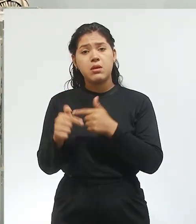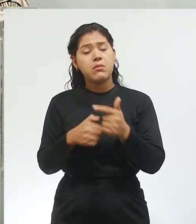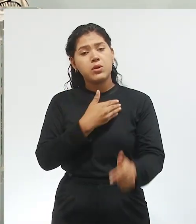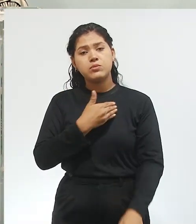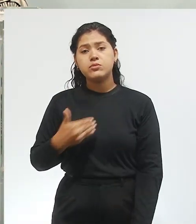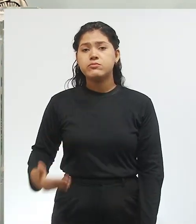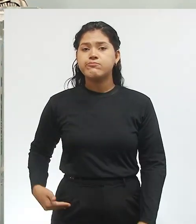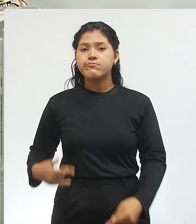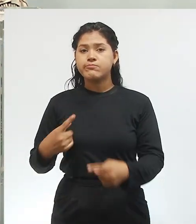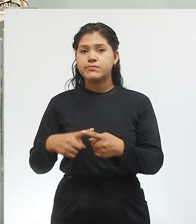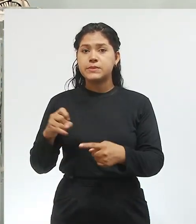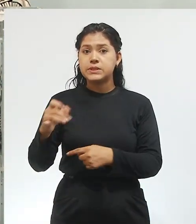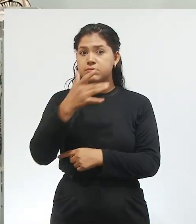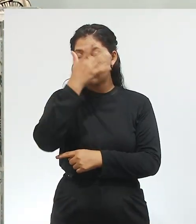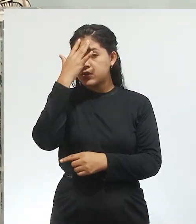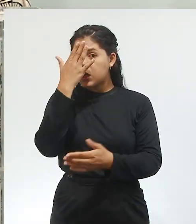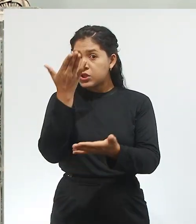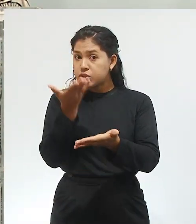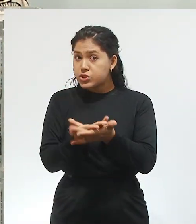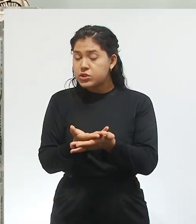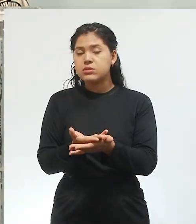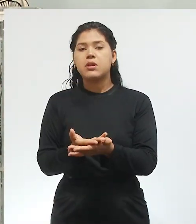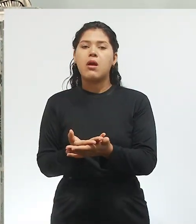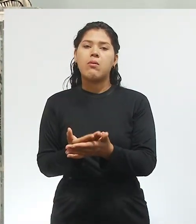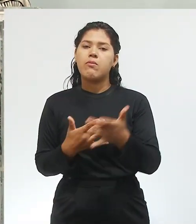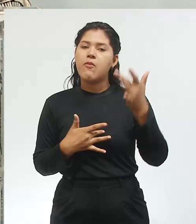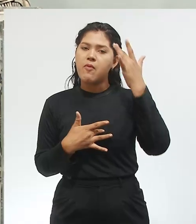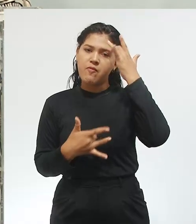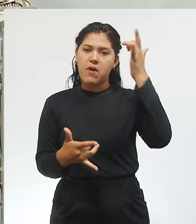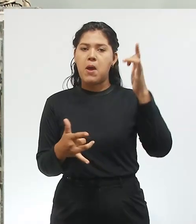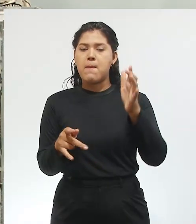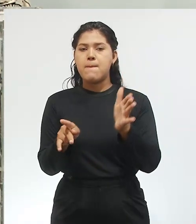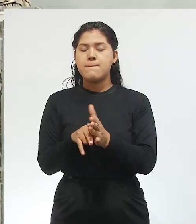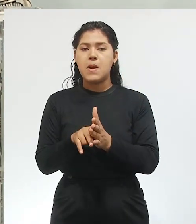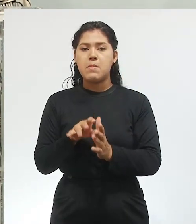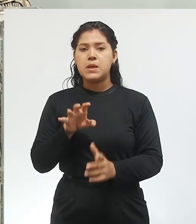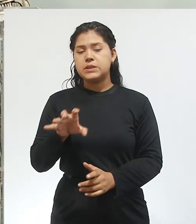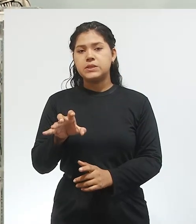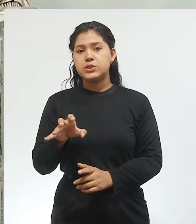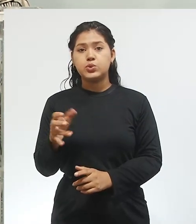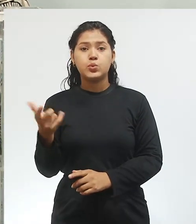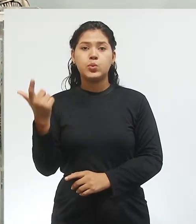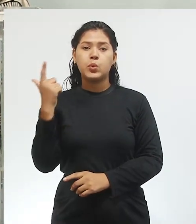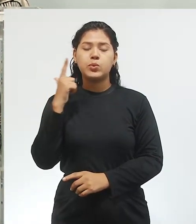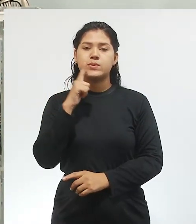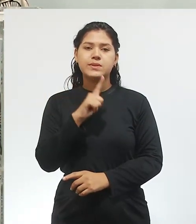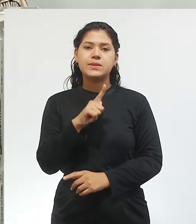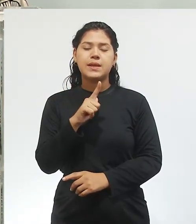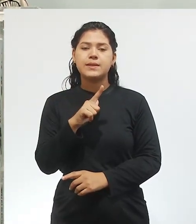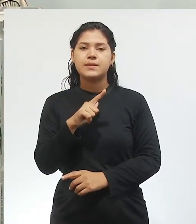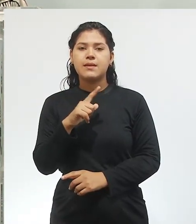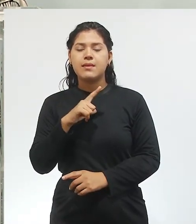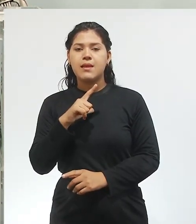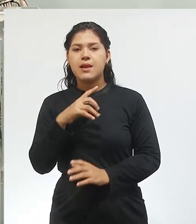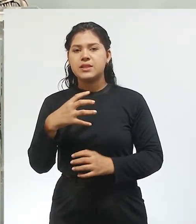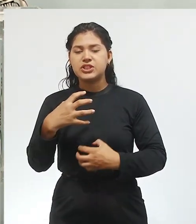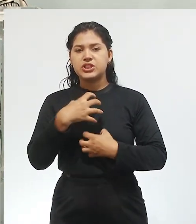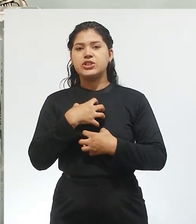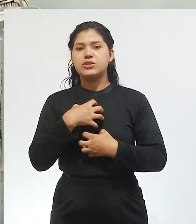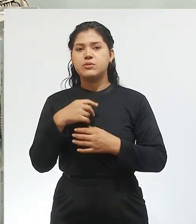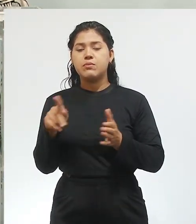acreditando em determinados valores, têm determinados comportamentos, podem não estar sendo impactados